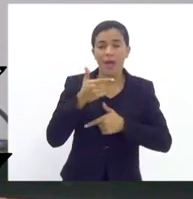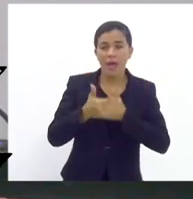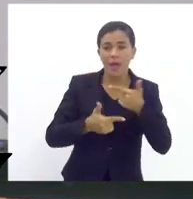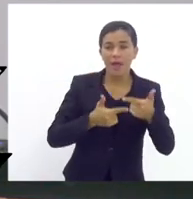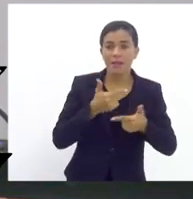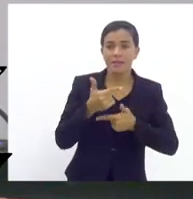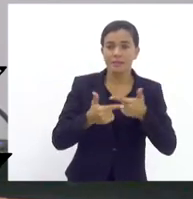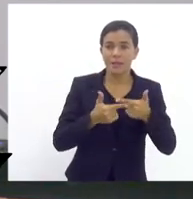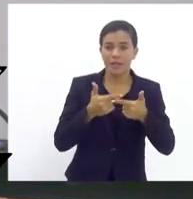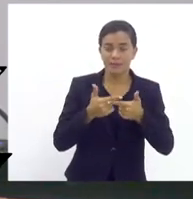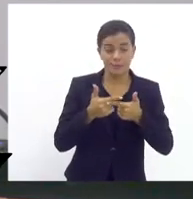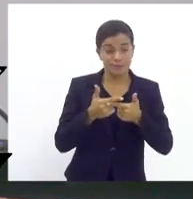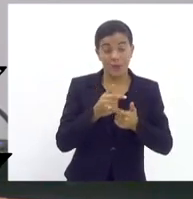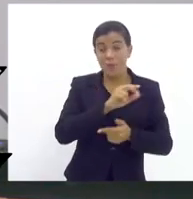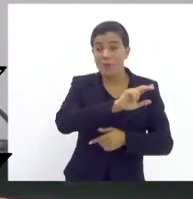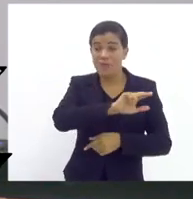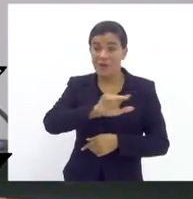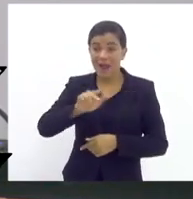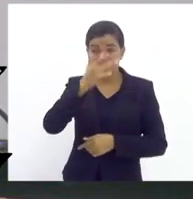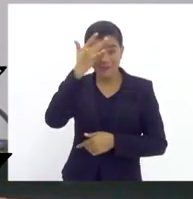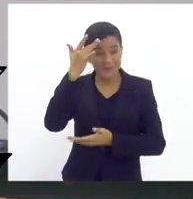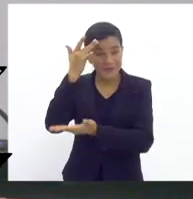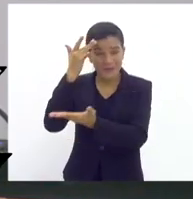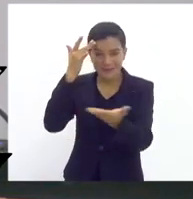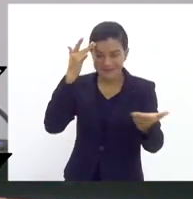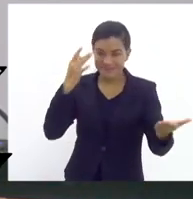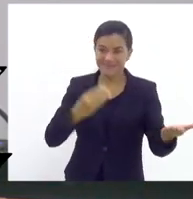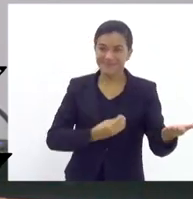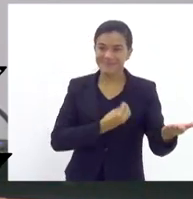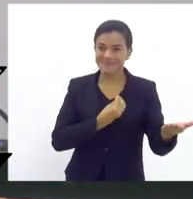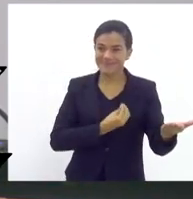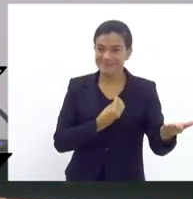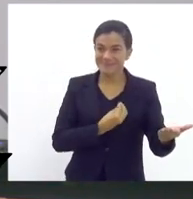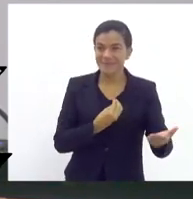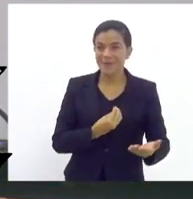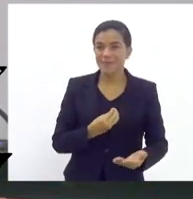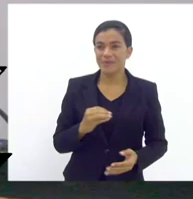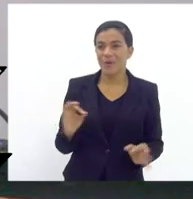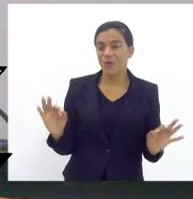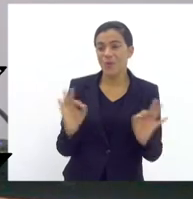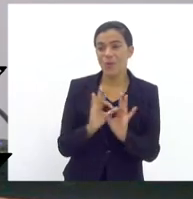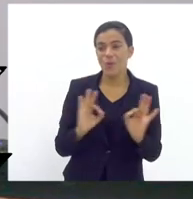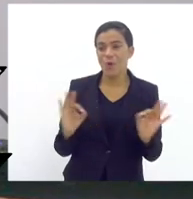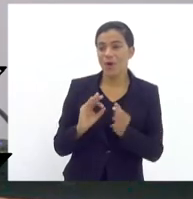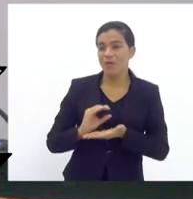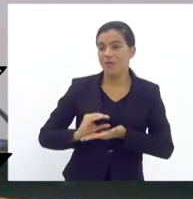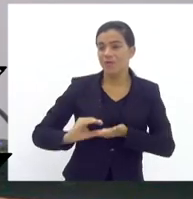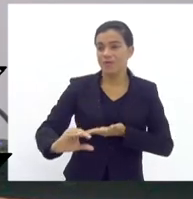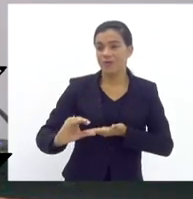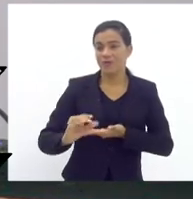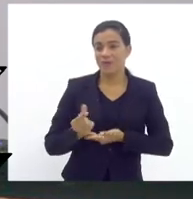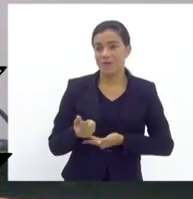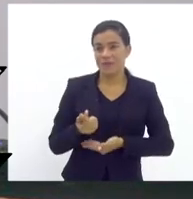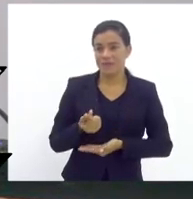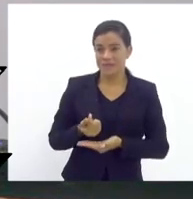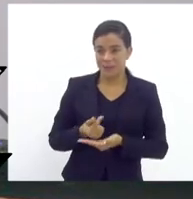por muitos atores que aqui se encontram e sem nenhum recurso financeiro